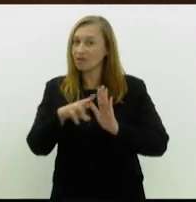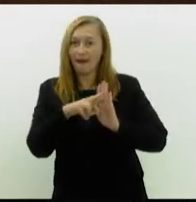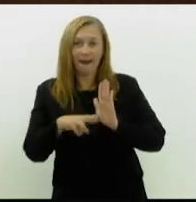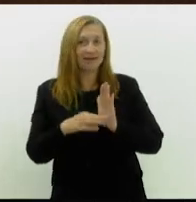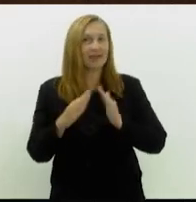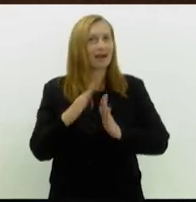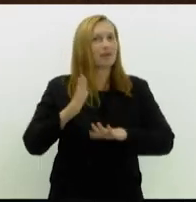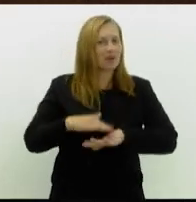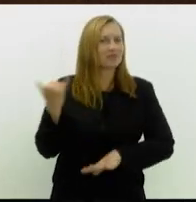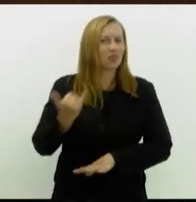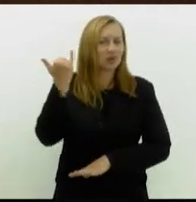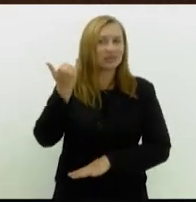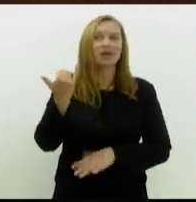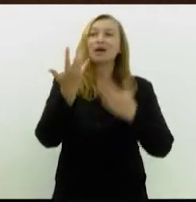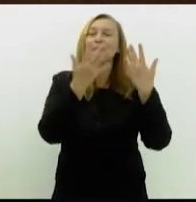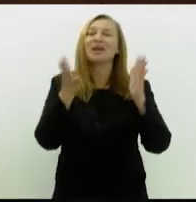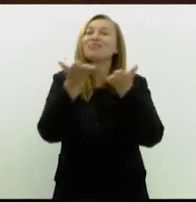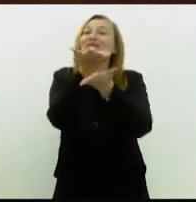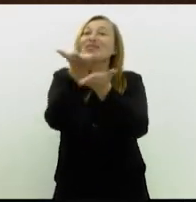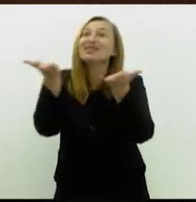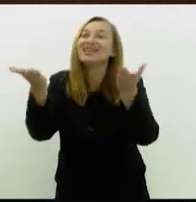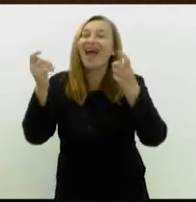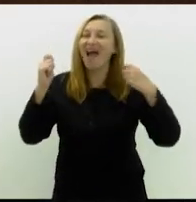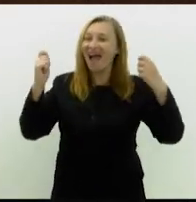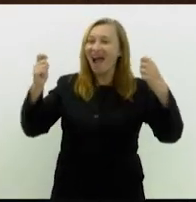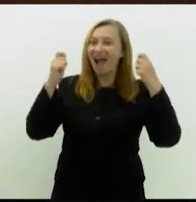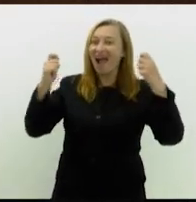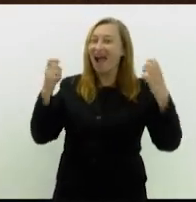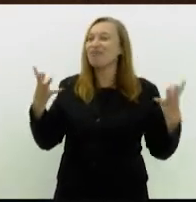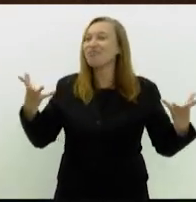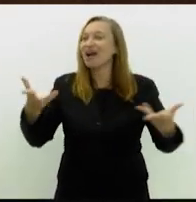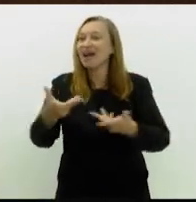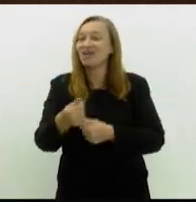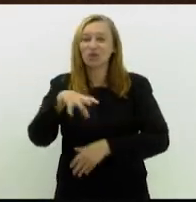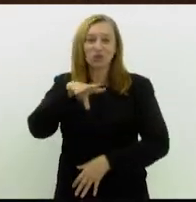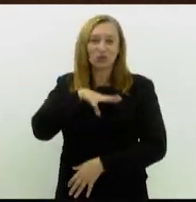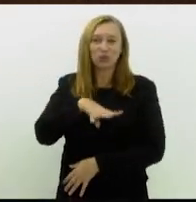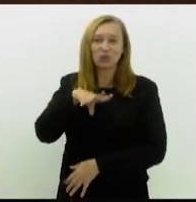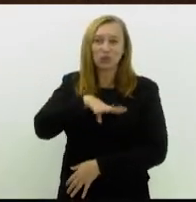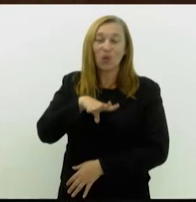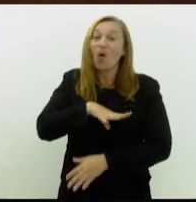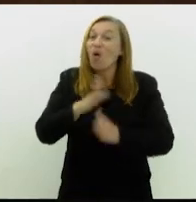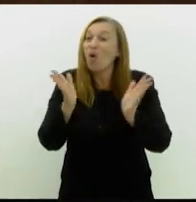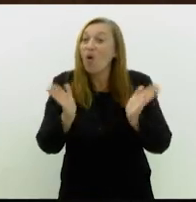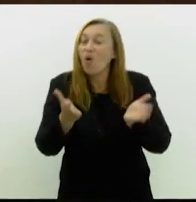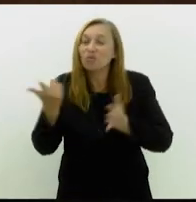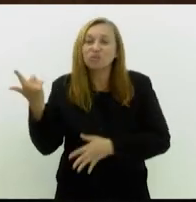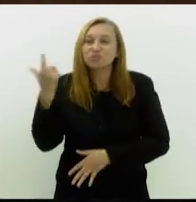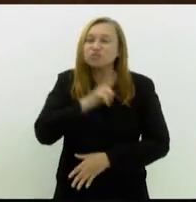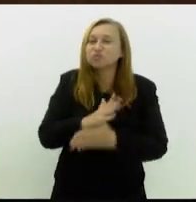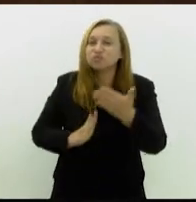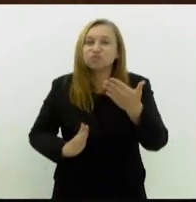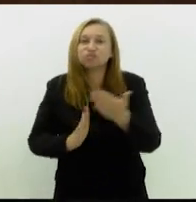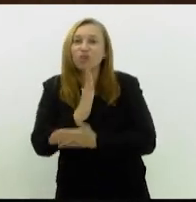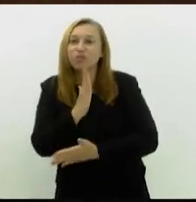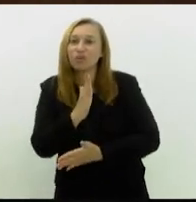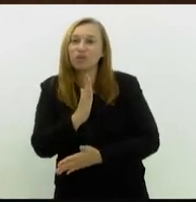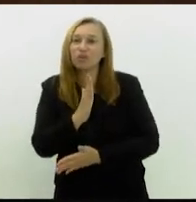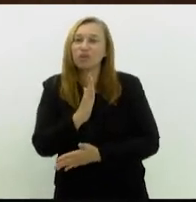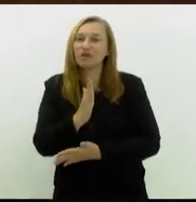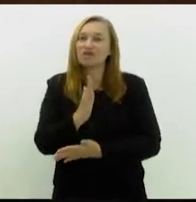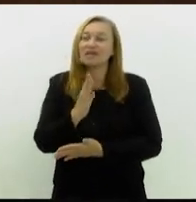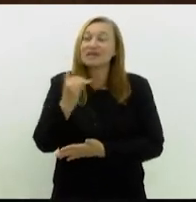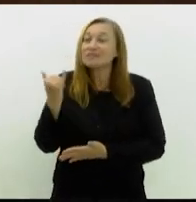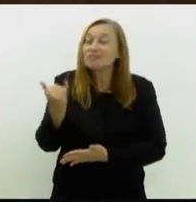importante saudar aqui essa torcida maravilhosa desse nosso Vasco da Gama que hoje consegue aprovar algo